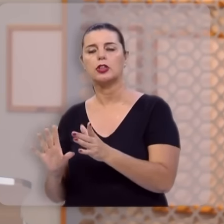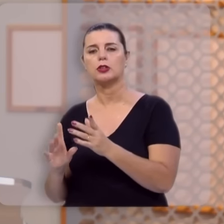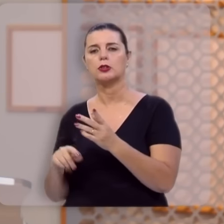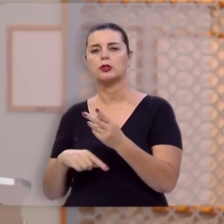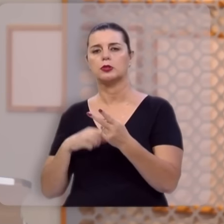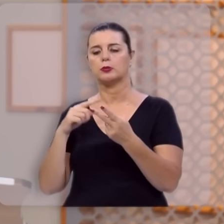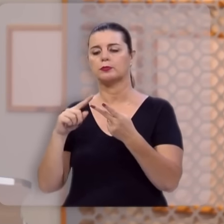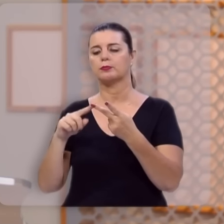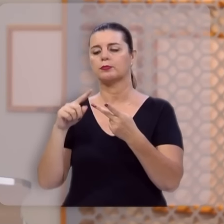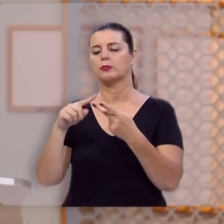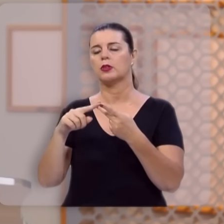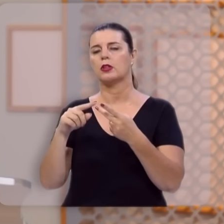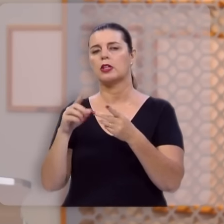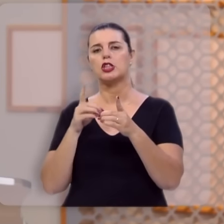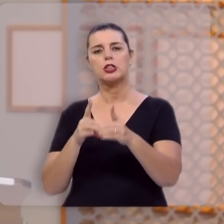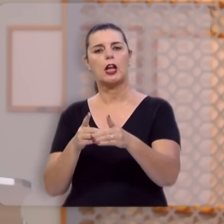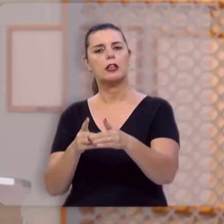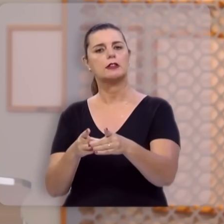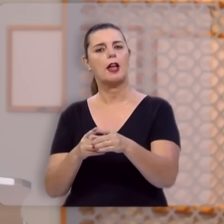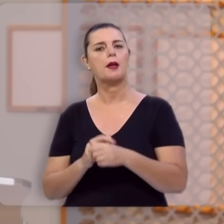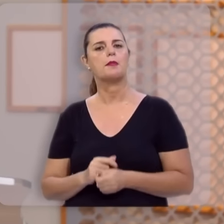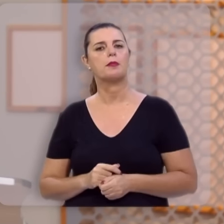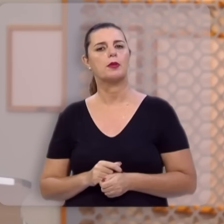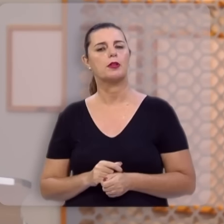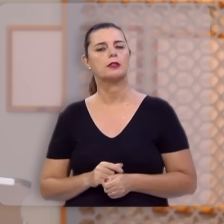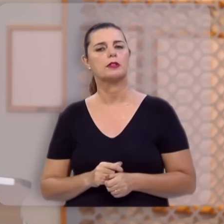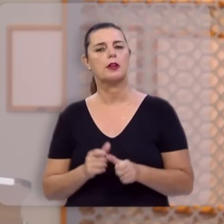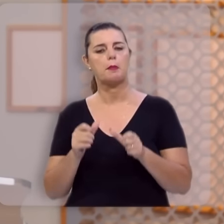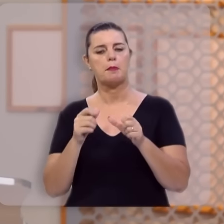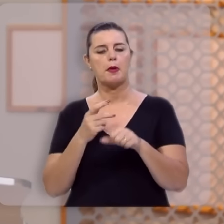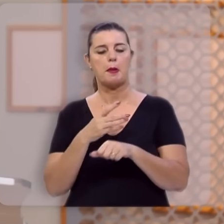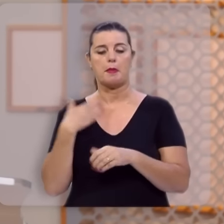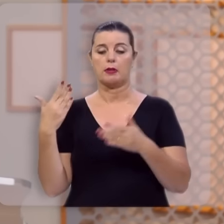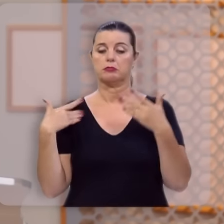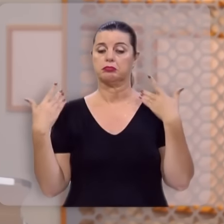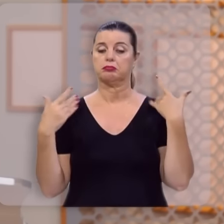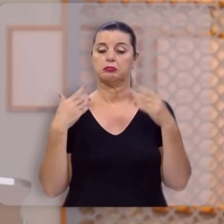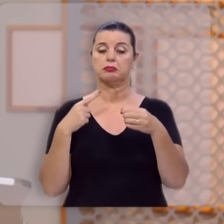Timóteo em Éfeso, passando por Nicópolis,